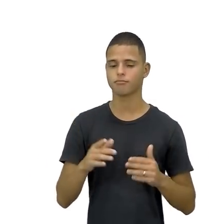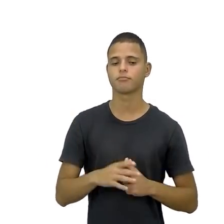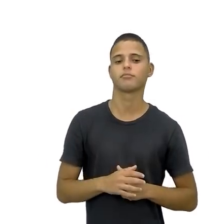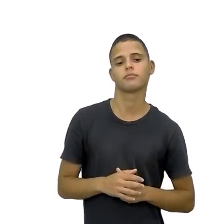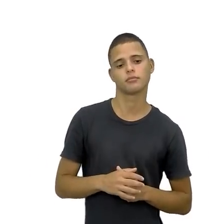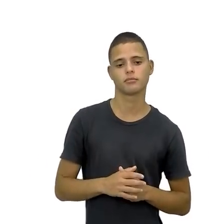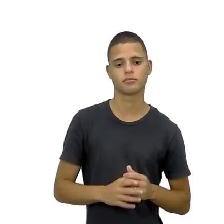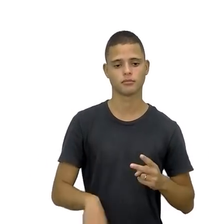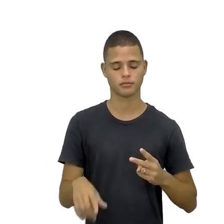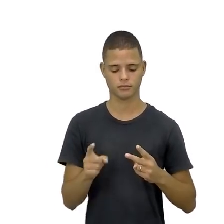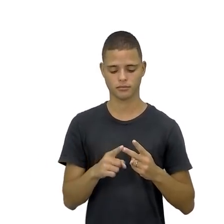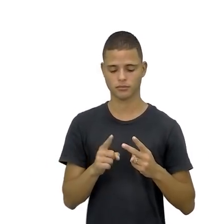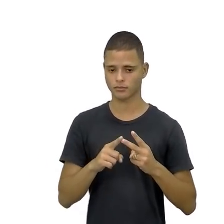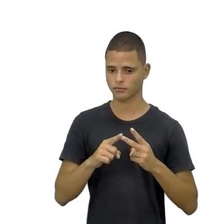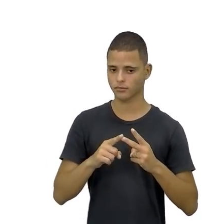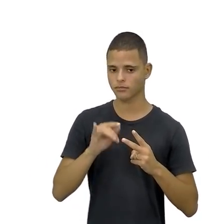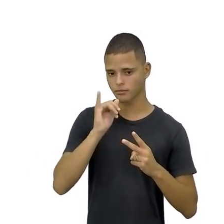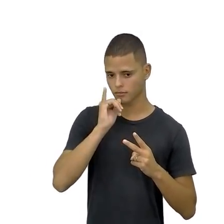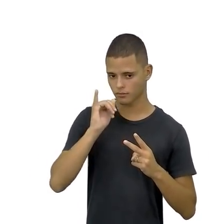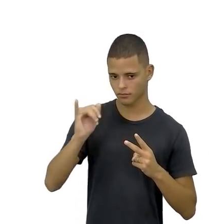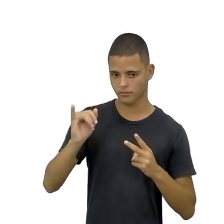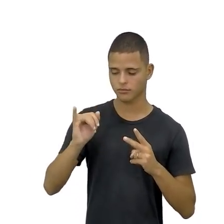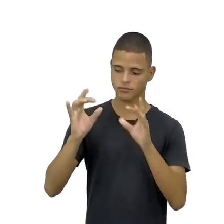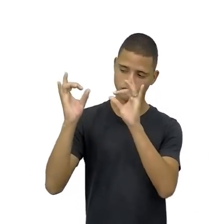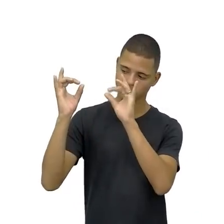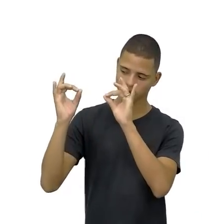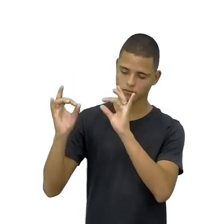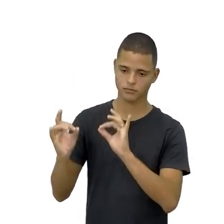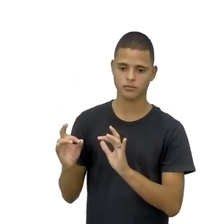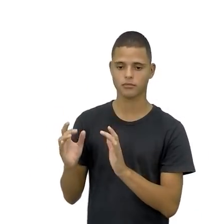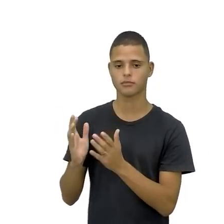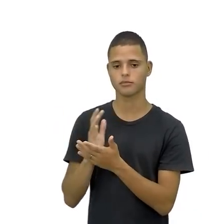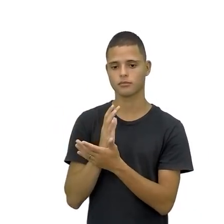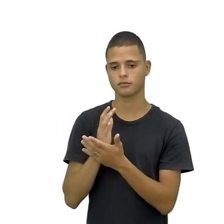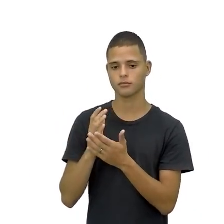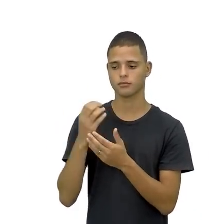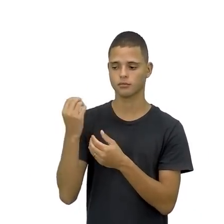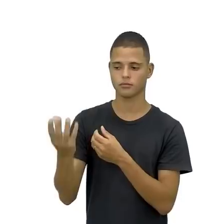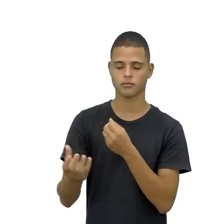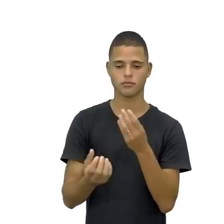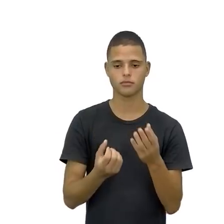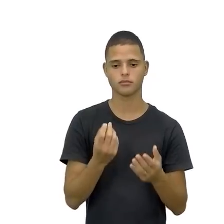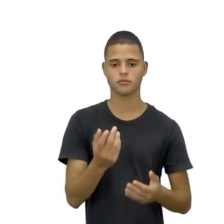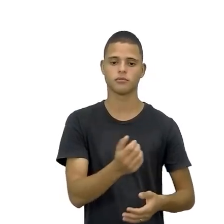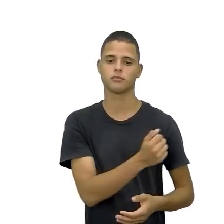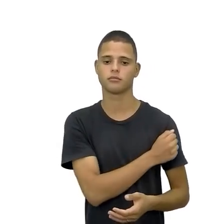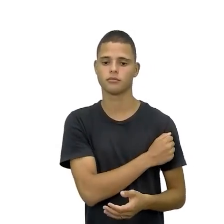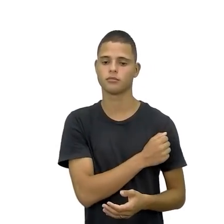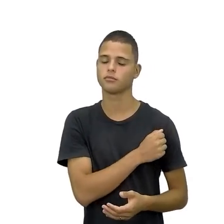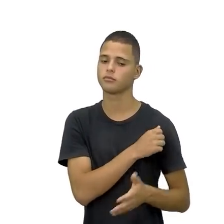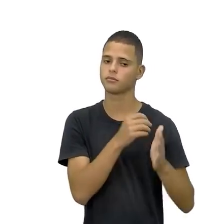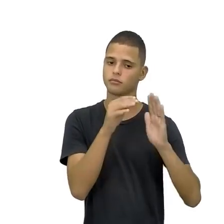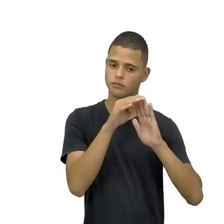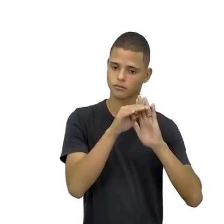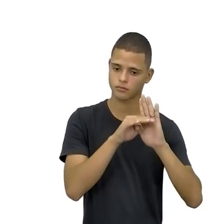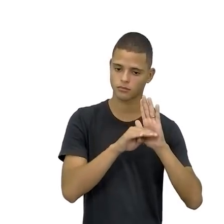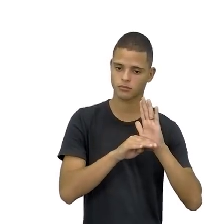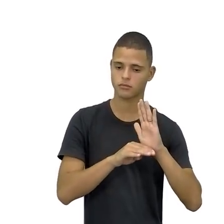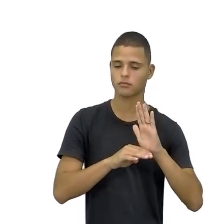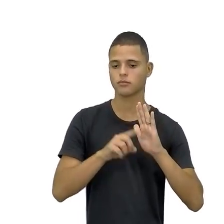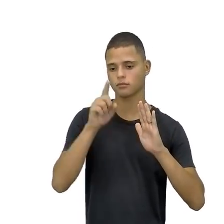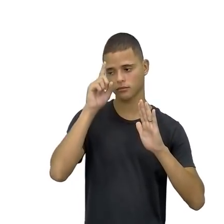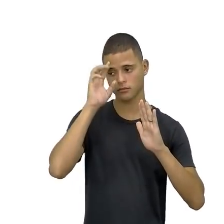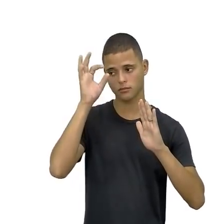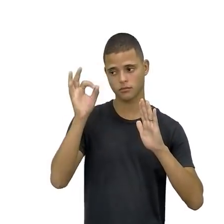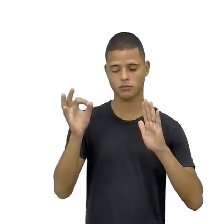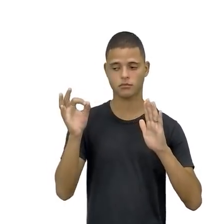estudantes, encaminhar essas orientações detalhadas e as atividades para os estudantes com cronograma de desenvolvimento e data